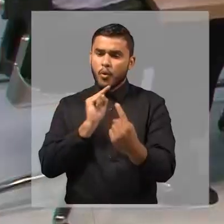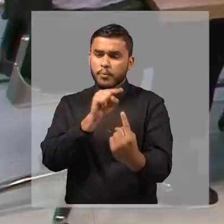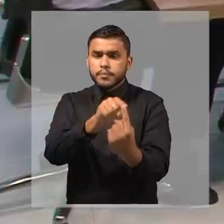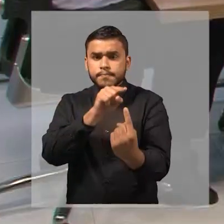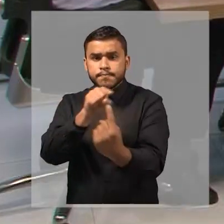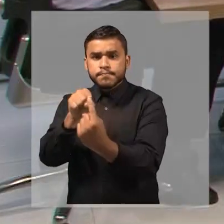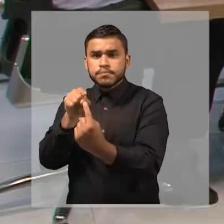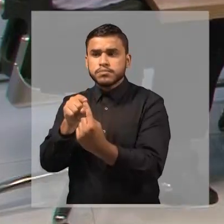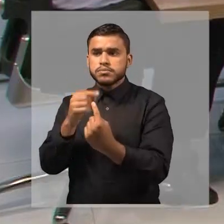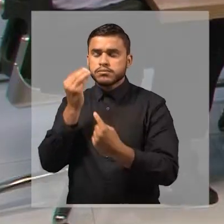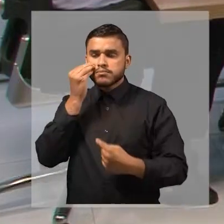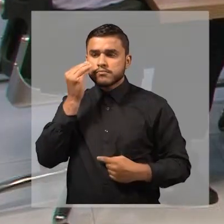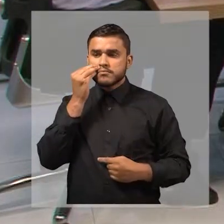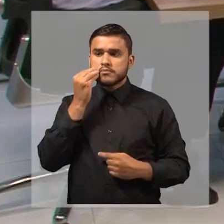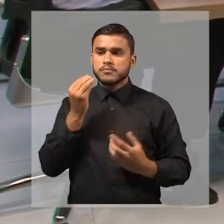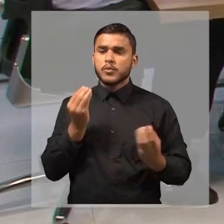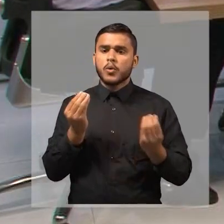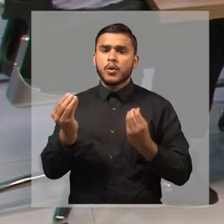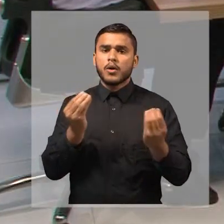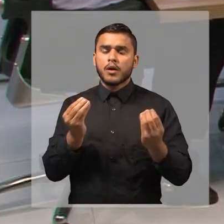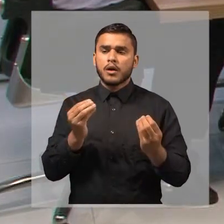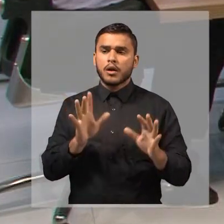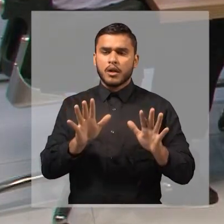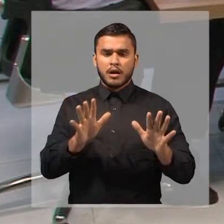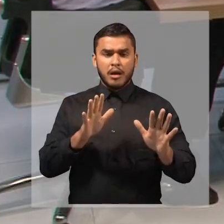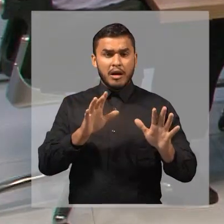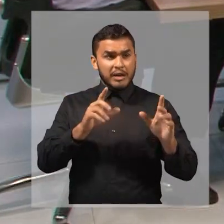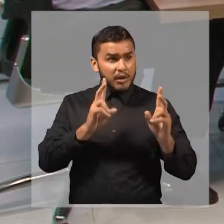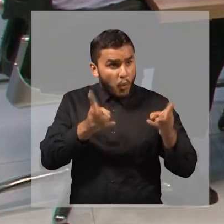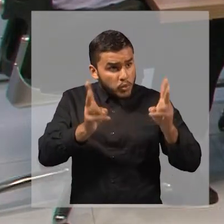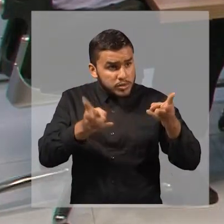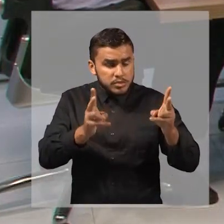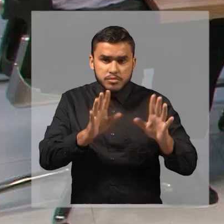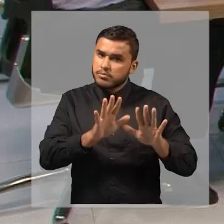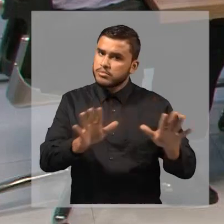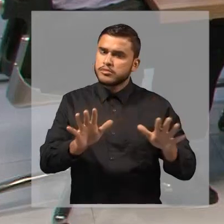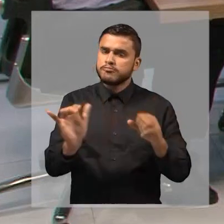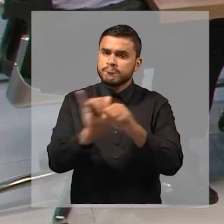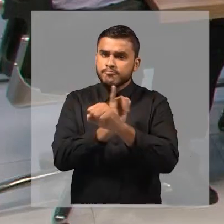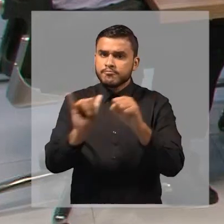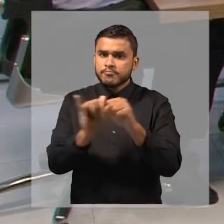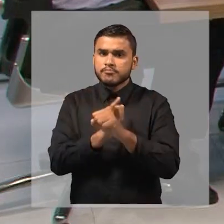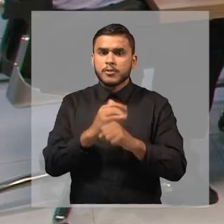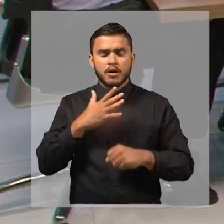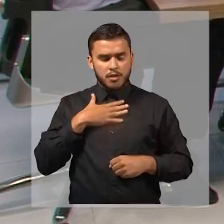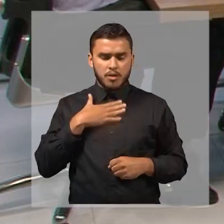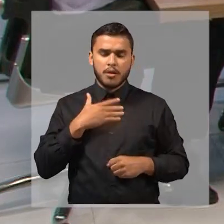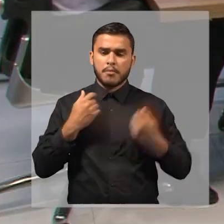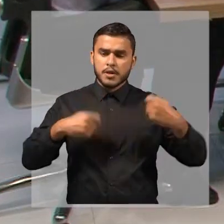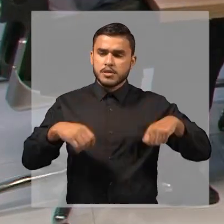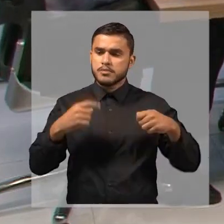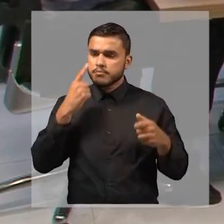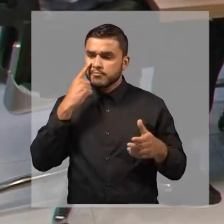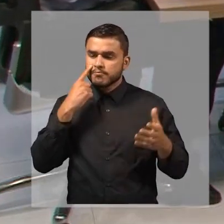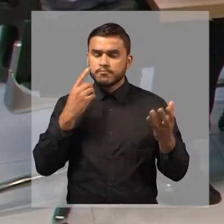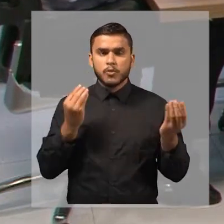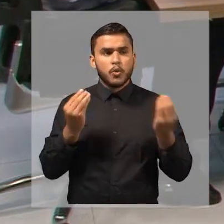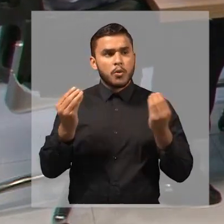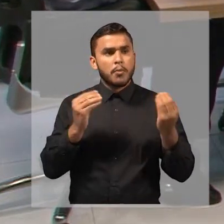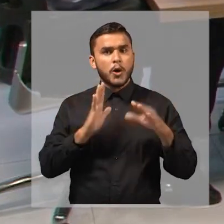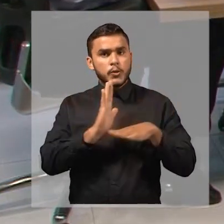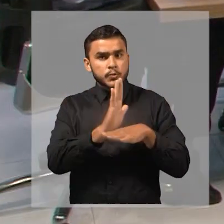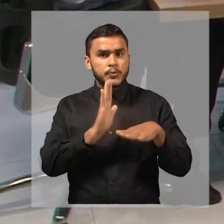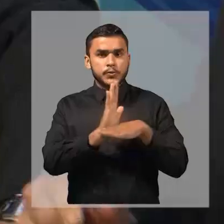se articularam no sentido de debelar. A coisa não pode continuar do jeito que está. Então vamos